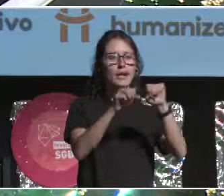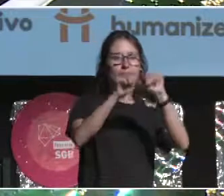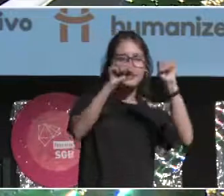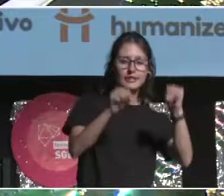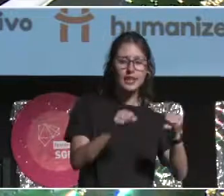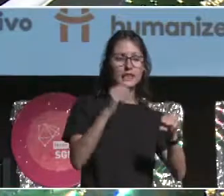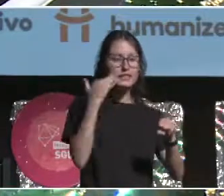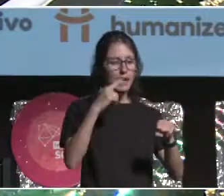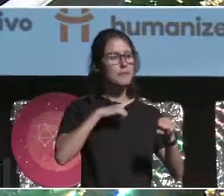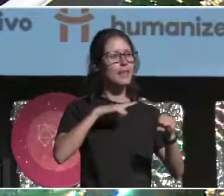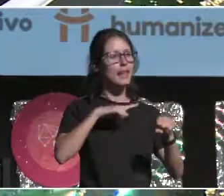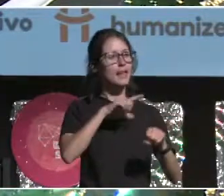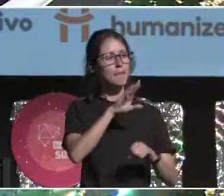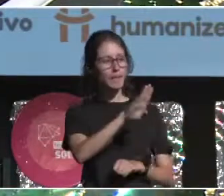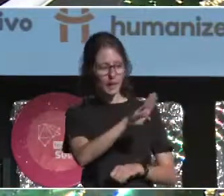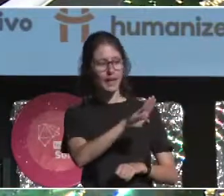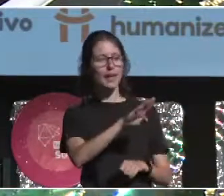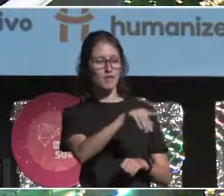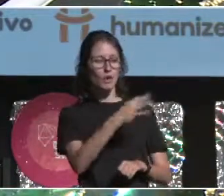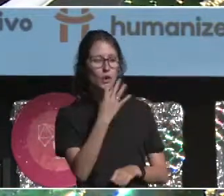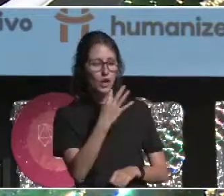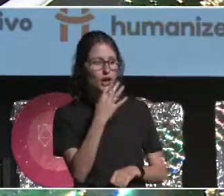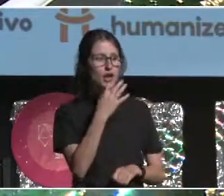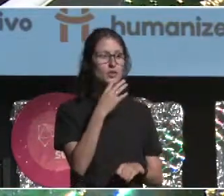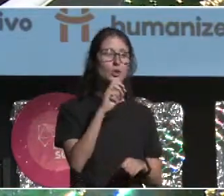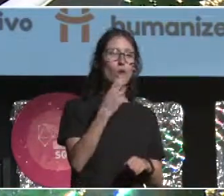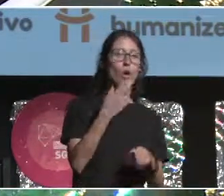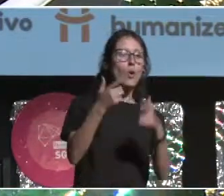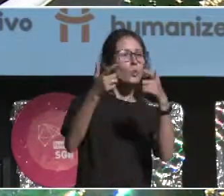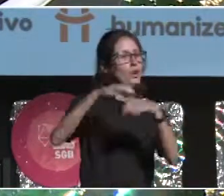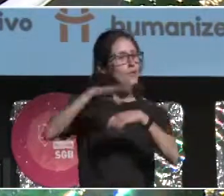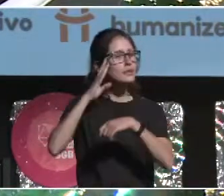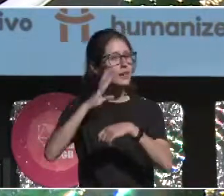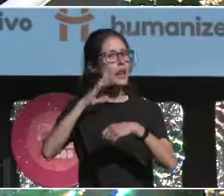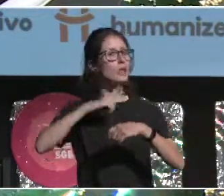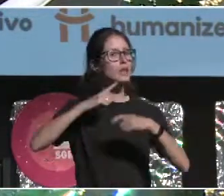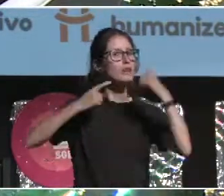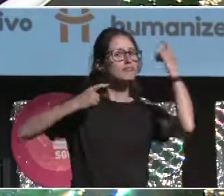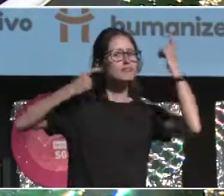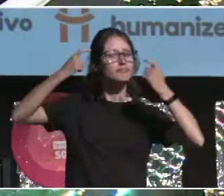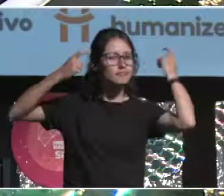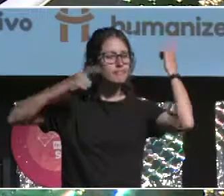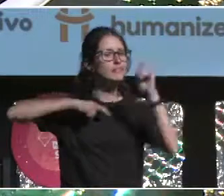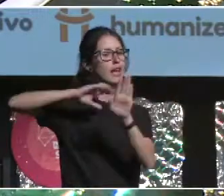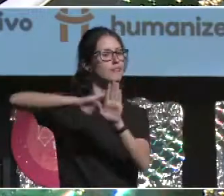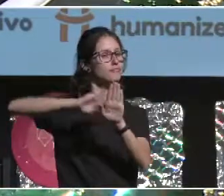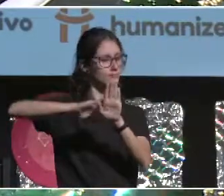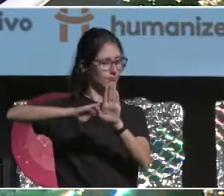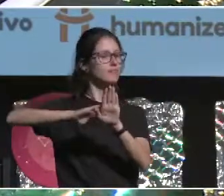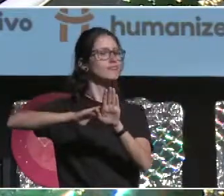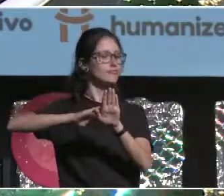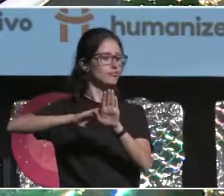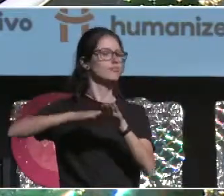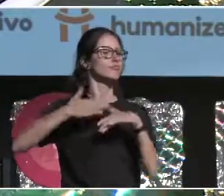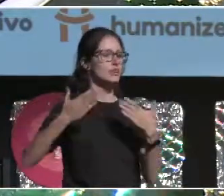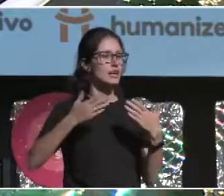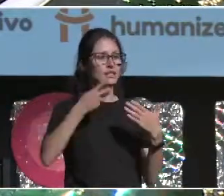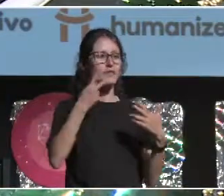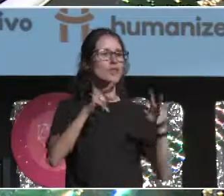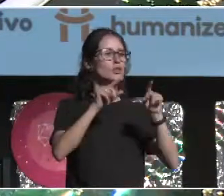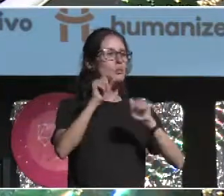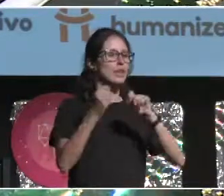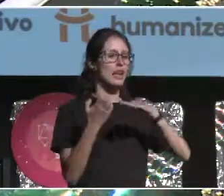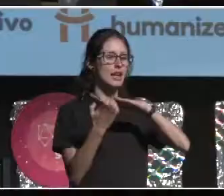conhece, que de repente, algum caso legal que eles fizeram, algum ativismo, né? Agora a gente está falando da empresa